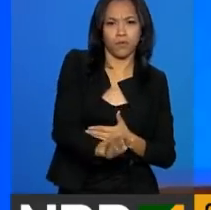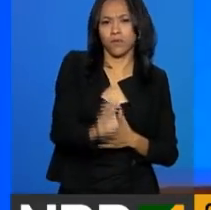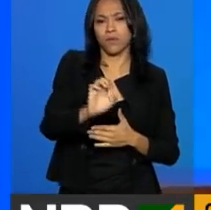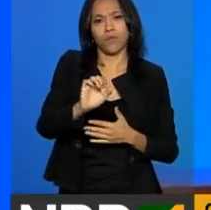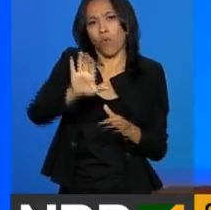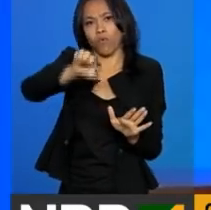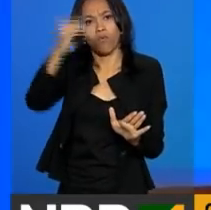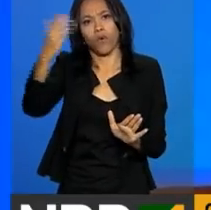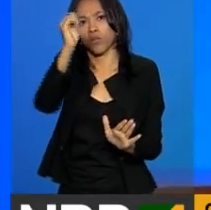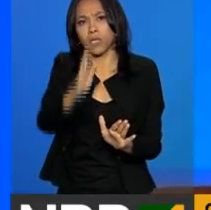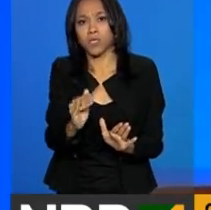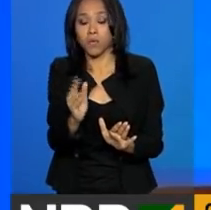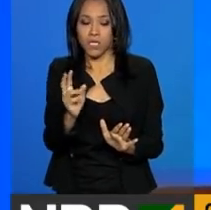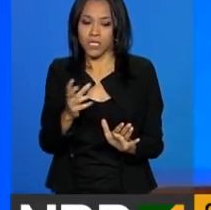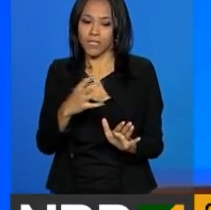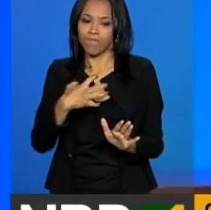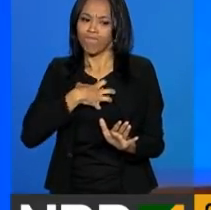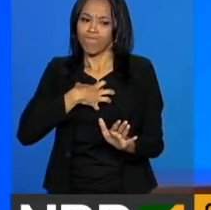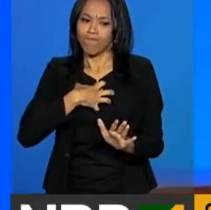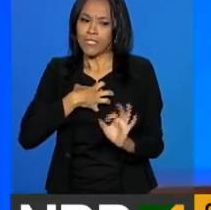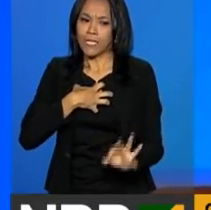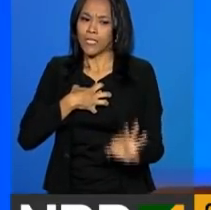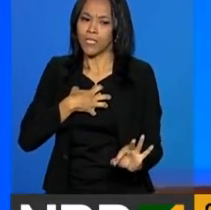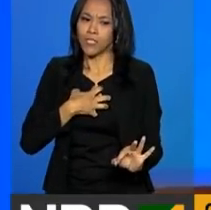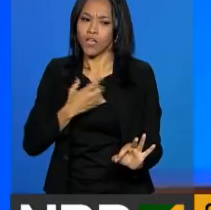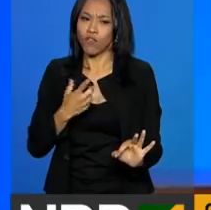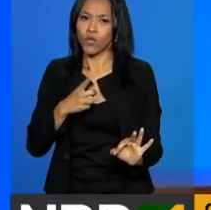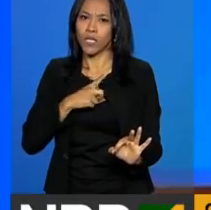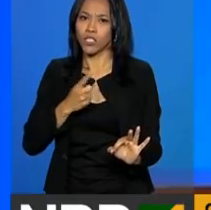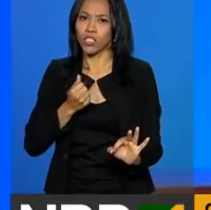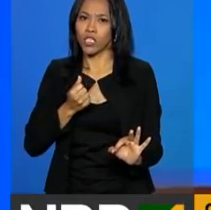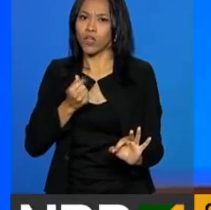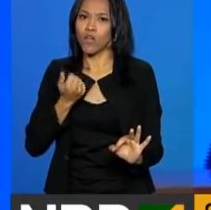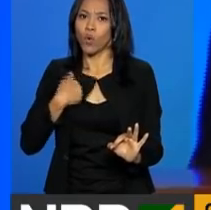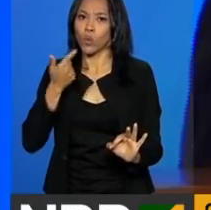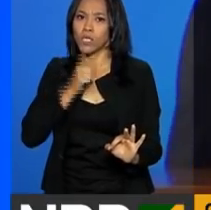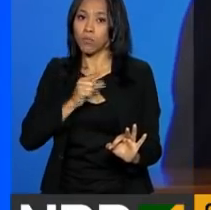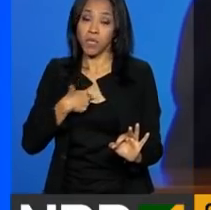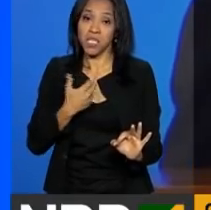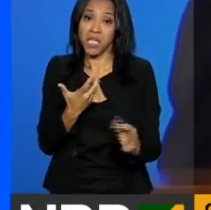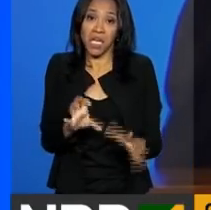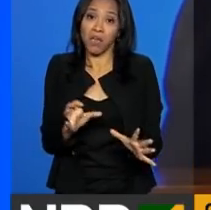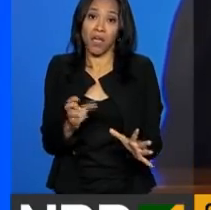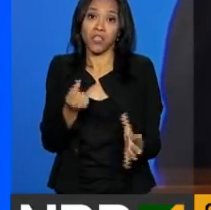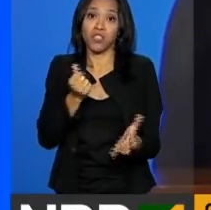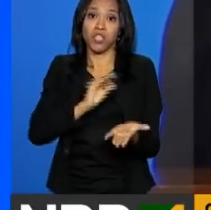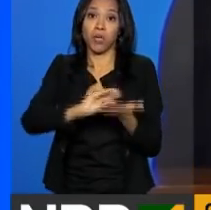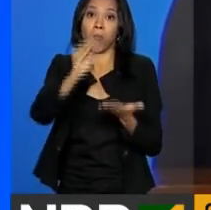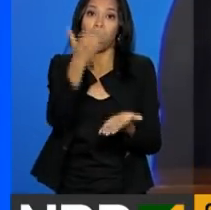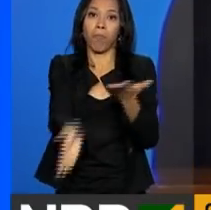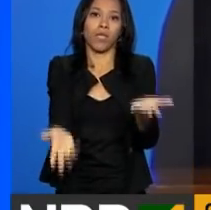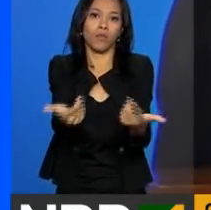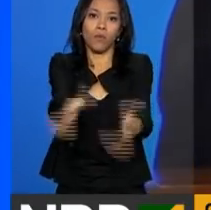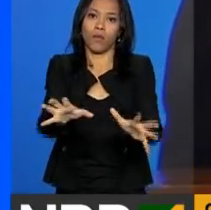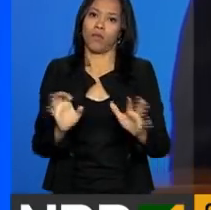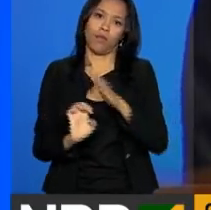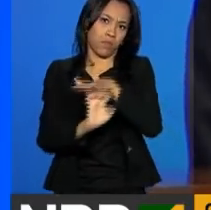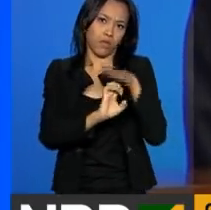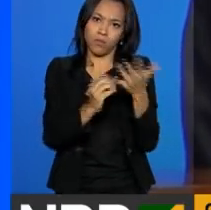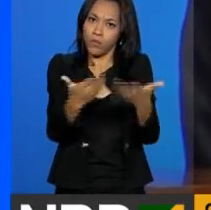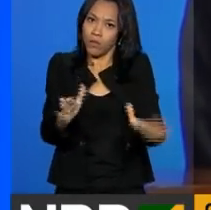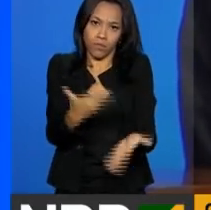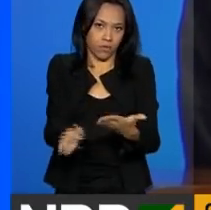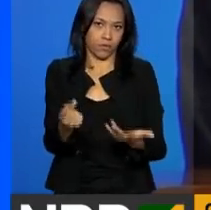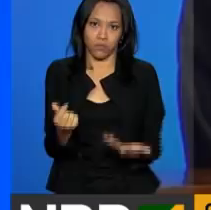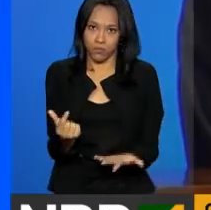estrangeiro se ele não tiver certeza de que vai ganhar né ninguém vai investir pra perder dinheiro não é a onde ainda estive lá